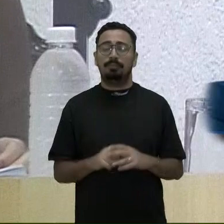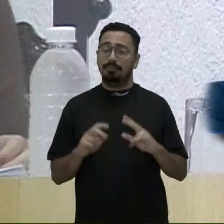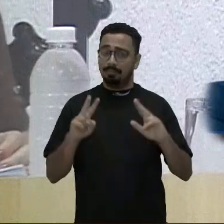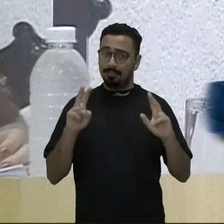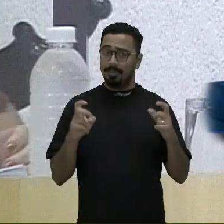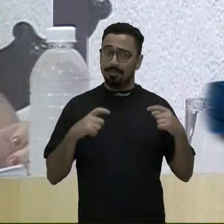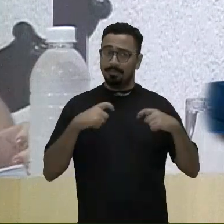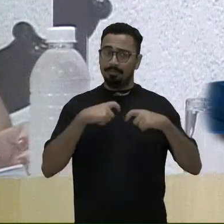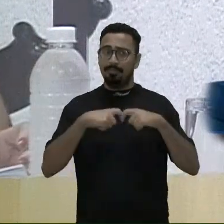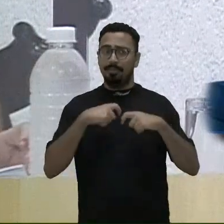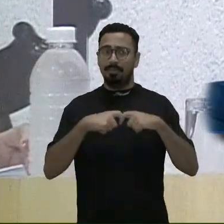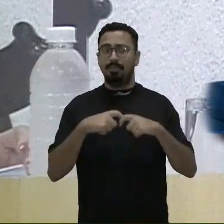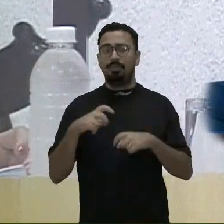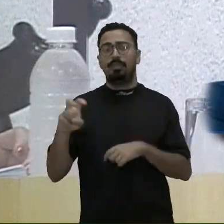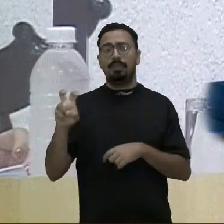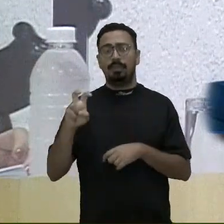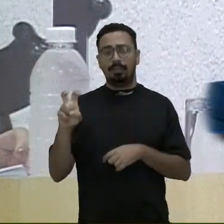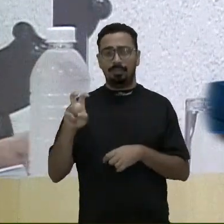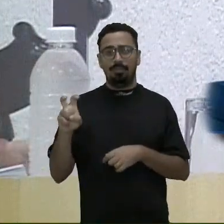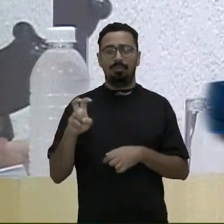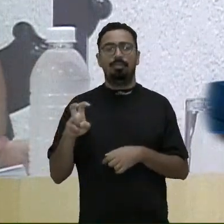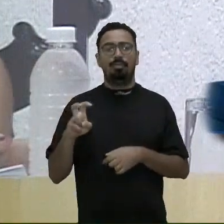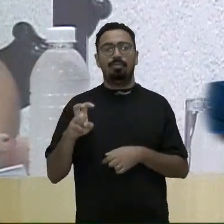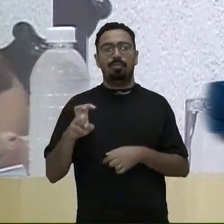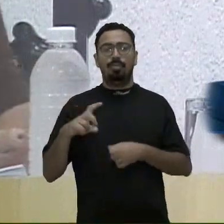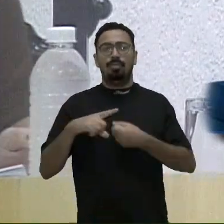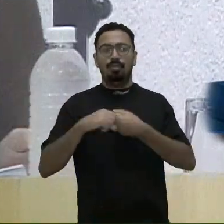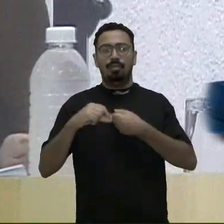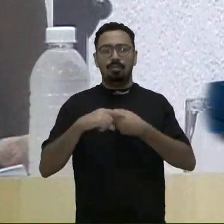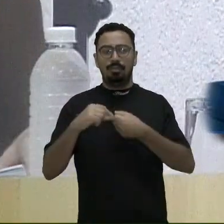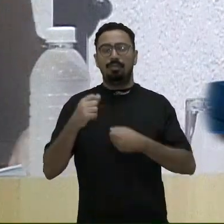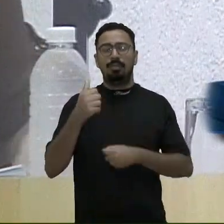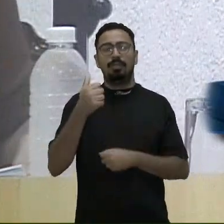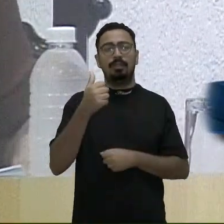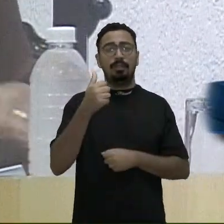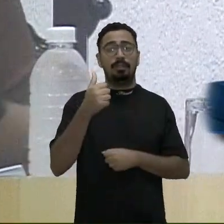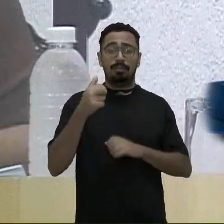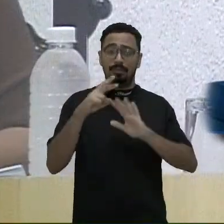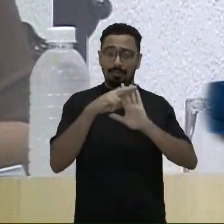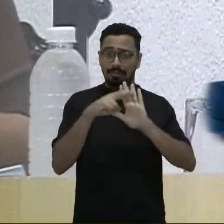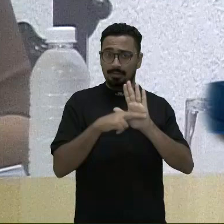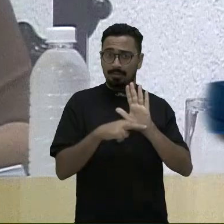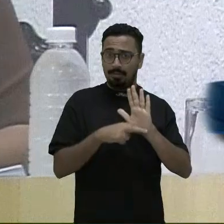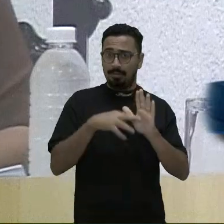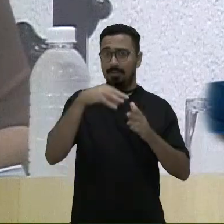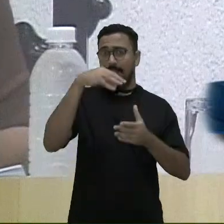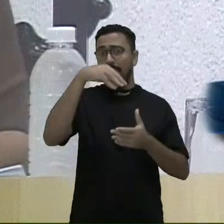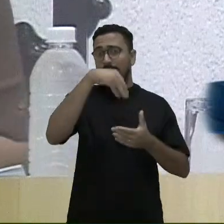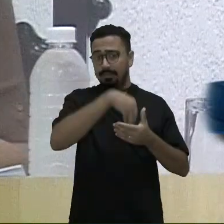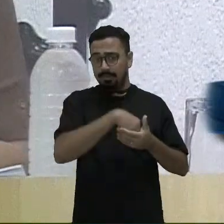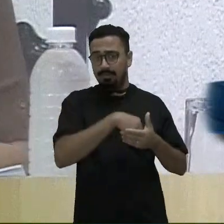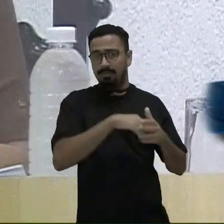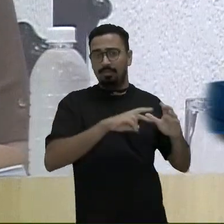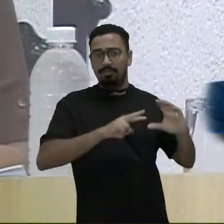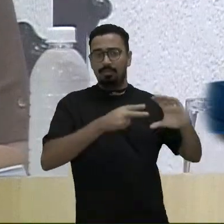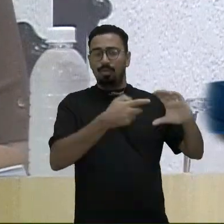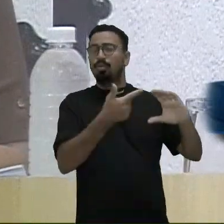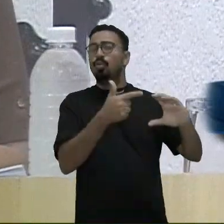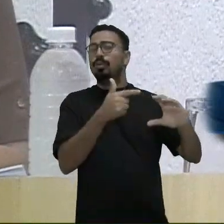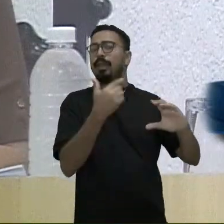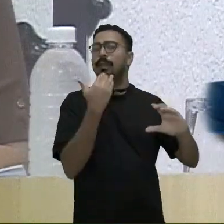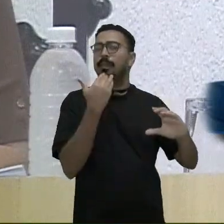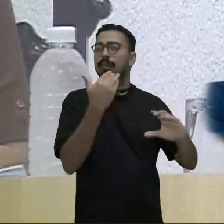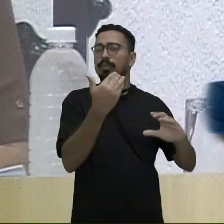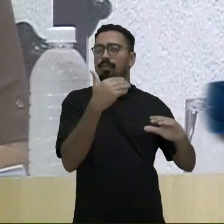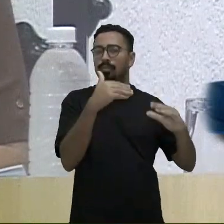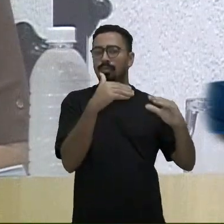Conforme o inciso 5º do artigo 224 do Regimento Interno, repito que não há encaminhamento de voto. Passamos, portanto,